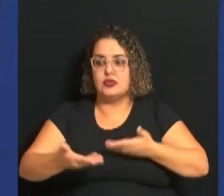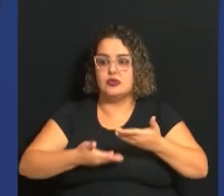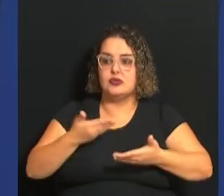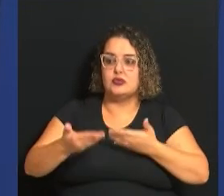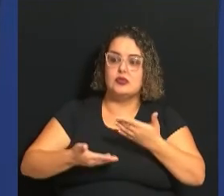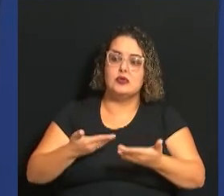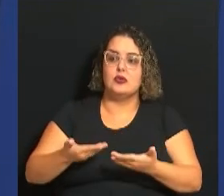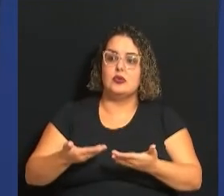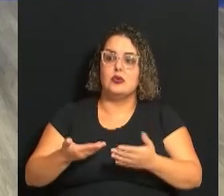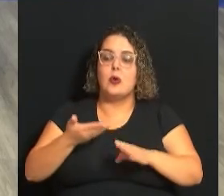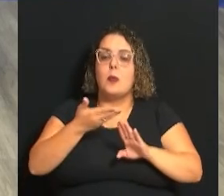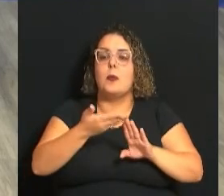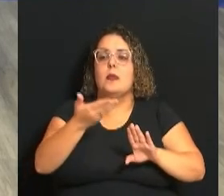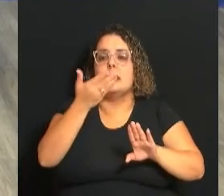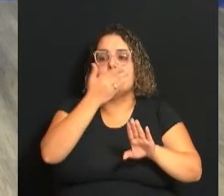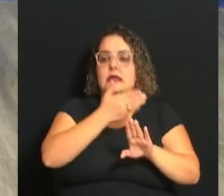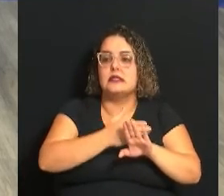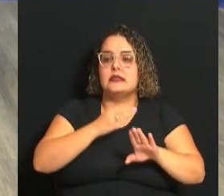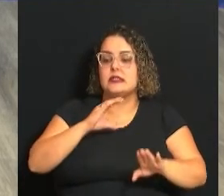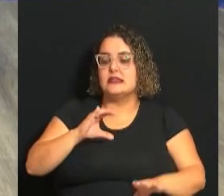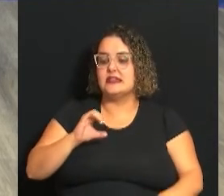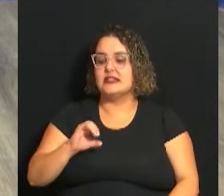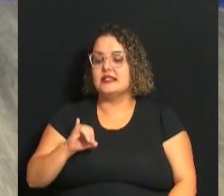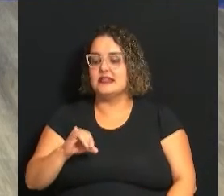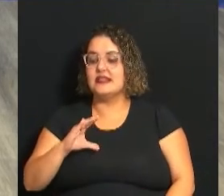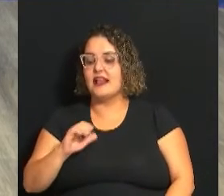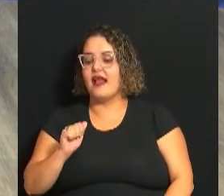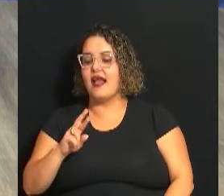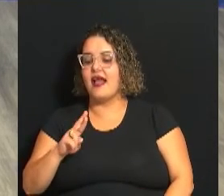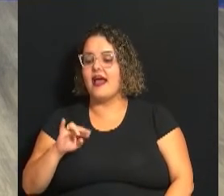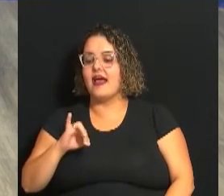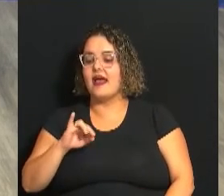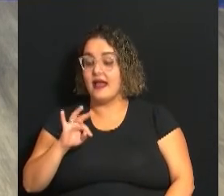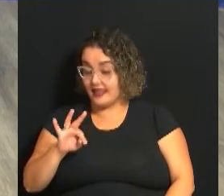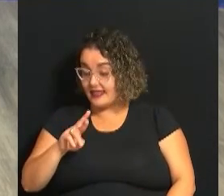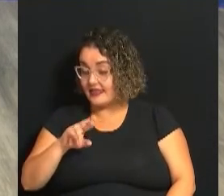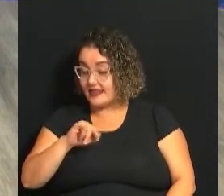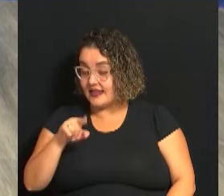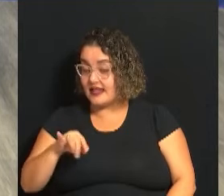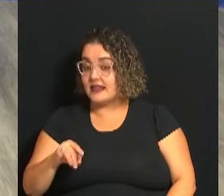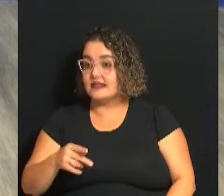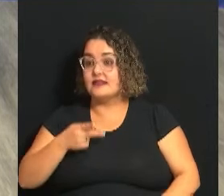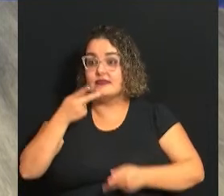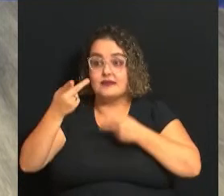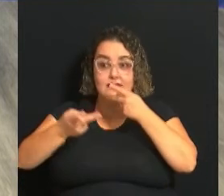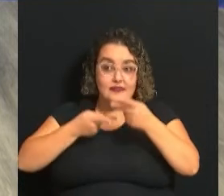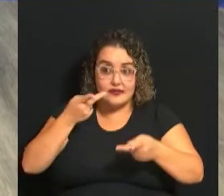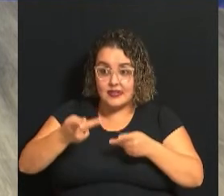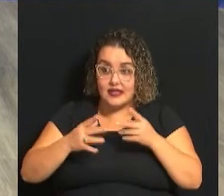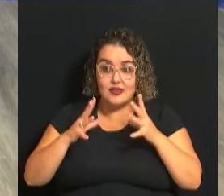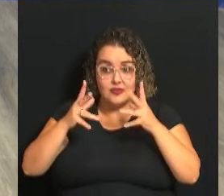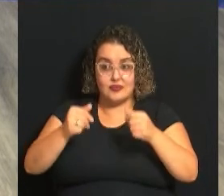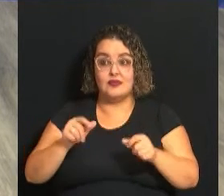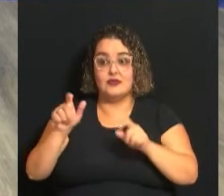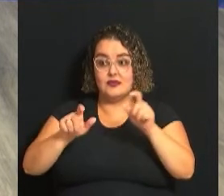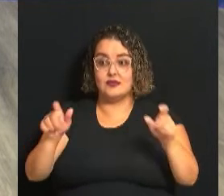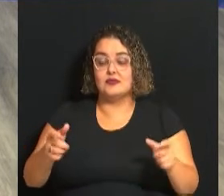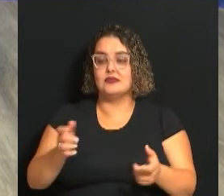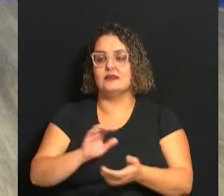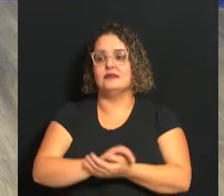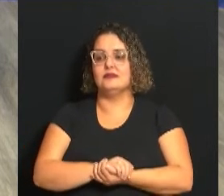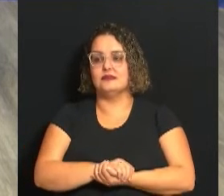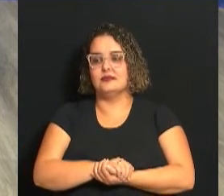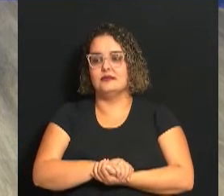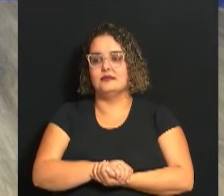Por trás da cicatriz também traz depoimentos de todo mundo que esteve aí ao seu lado?